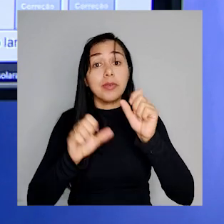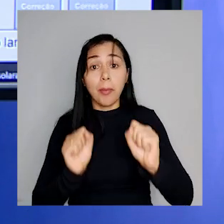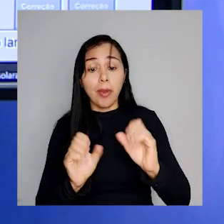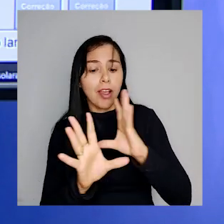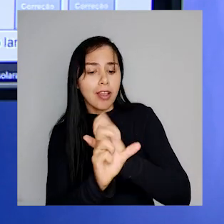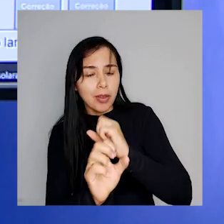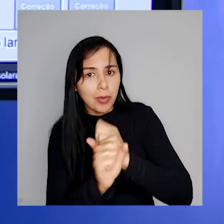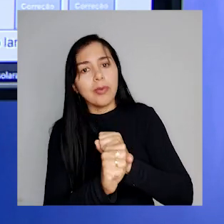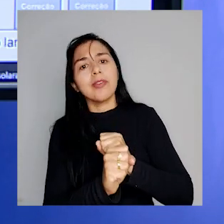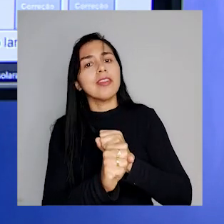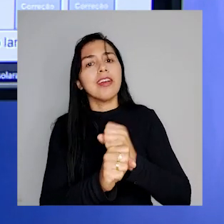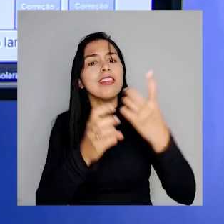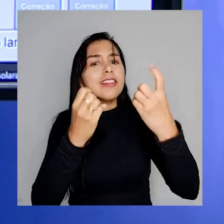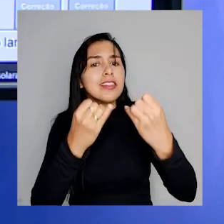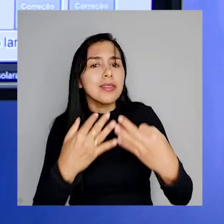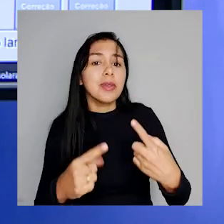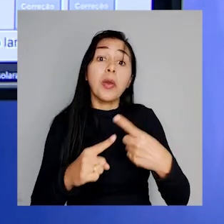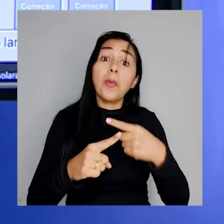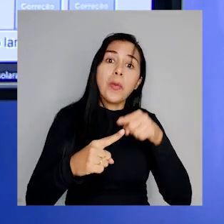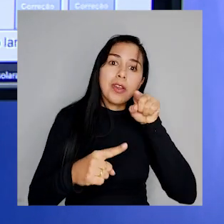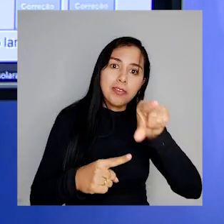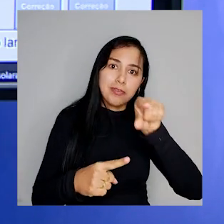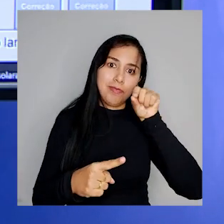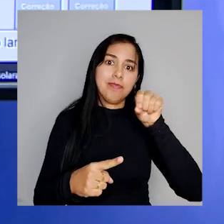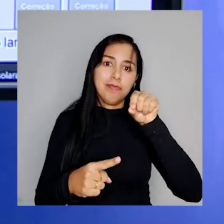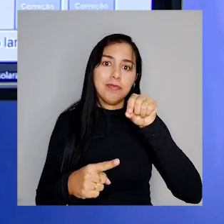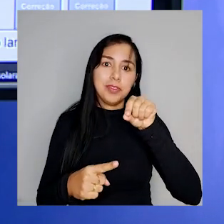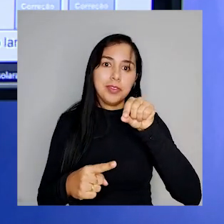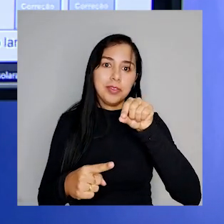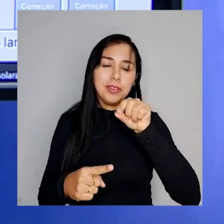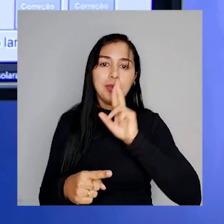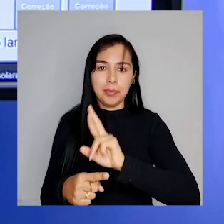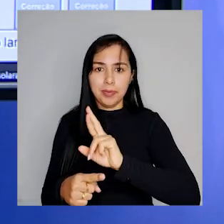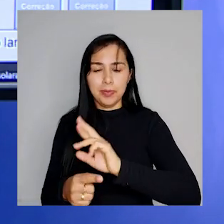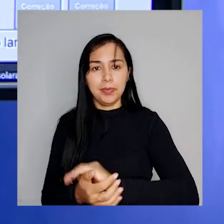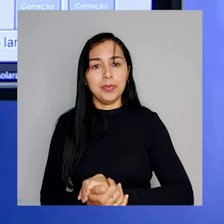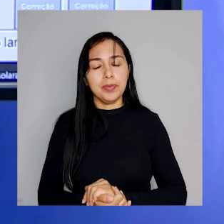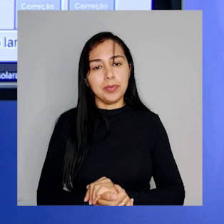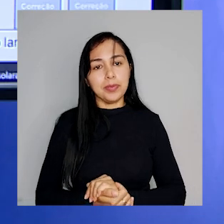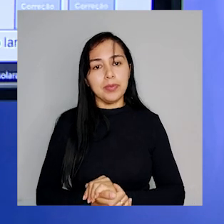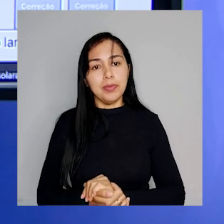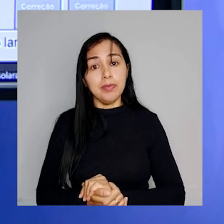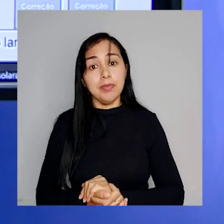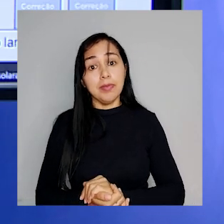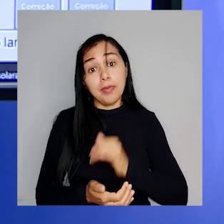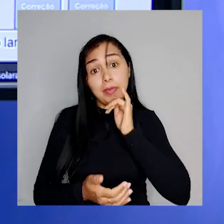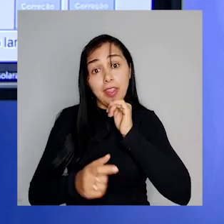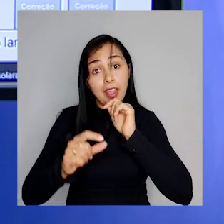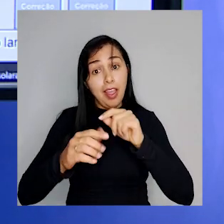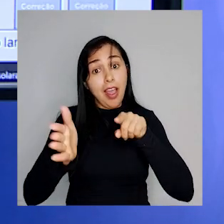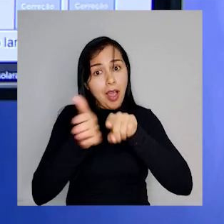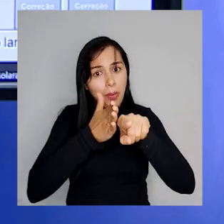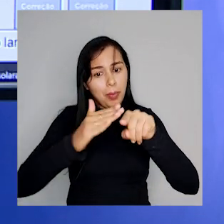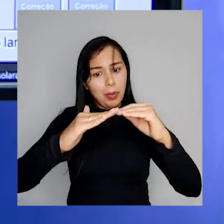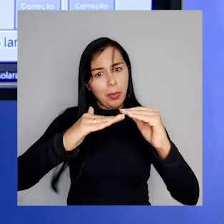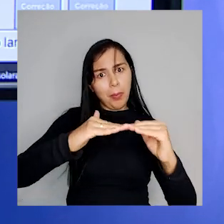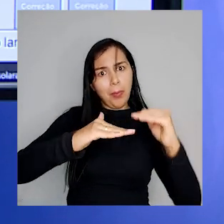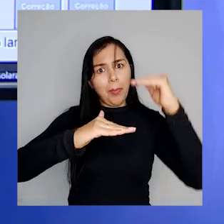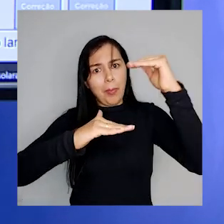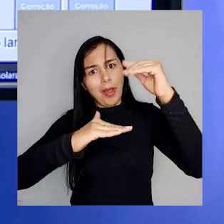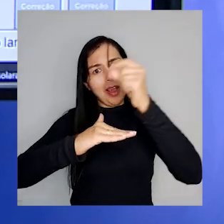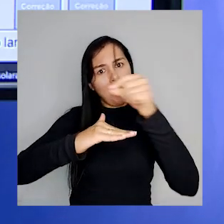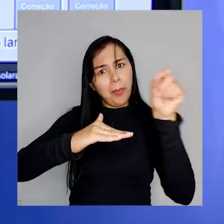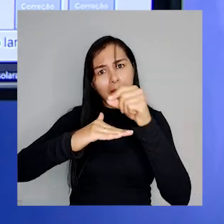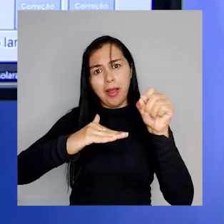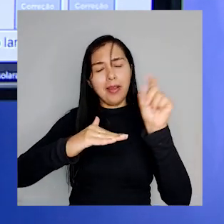e colocar a sua justificativa, dizendo o porquê que é essa resposta. Então, não coloque resposta aqui nessa parte de cima,